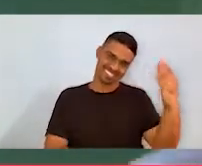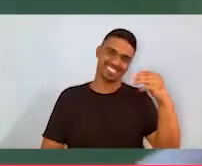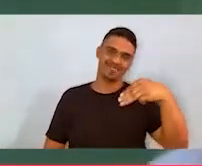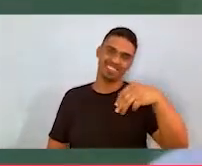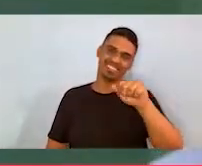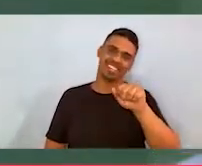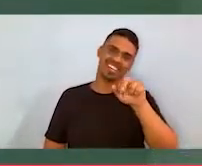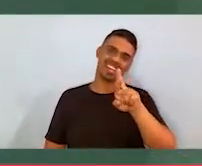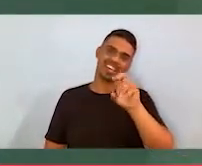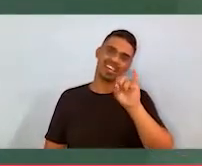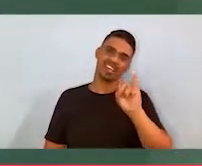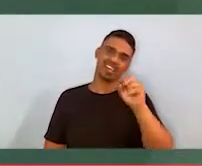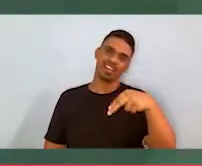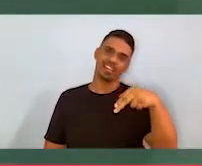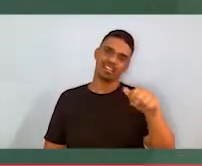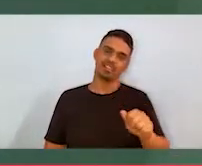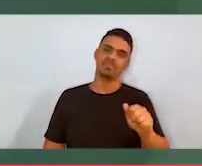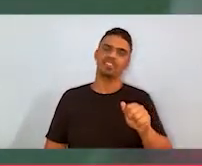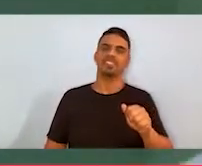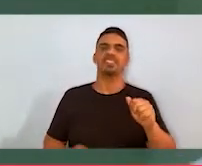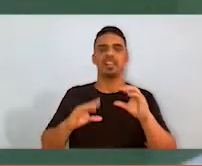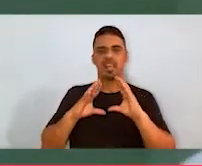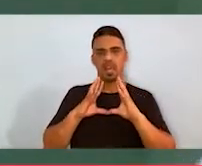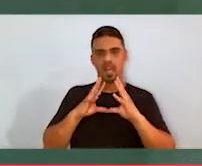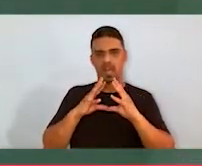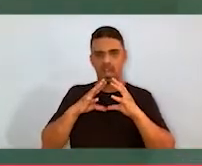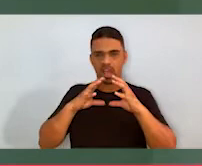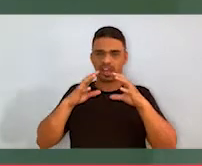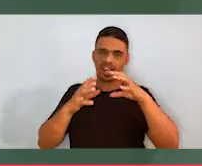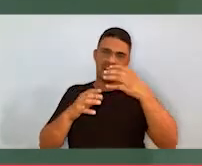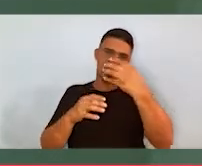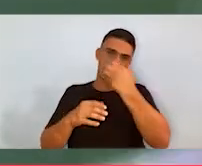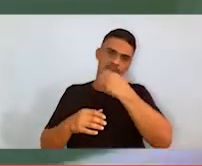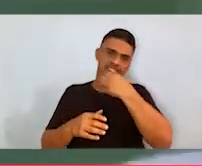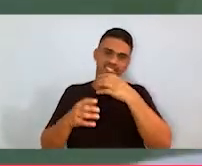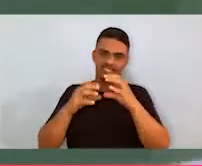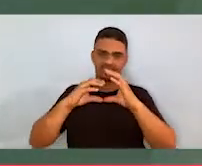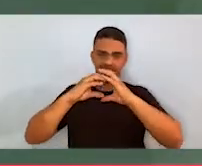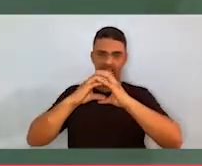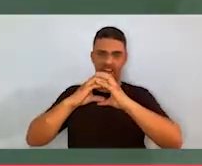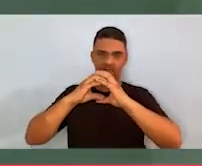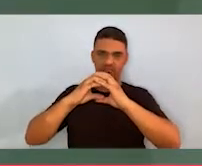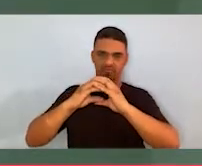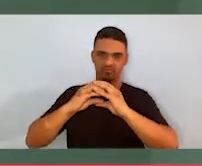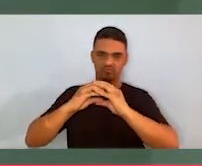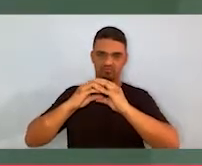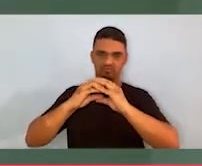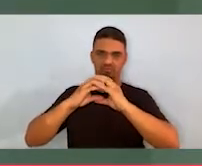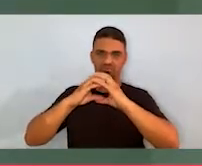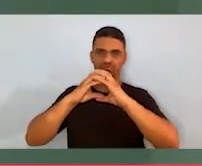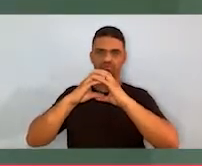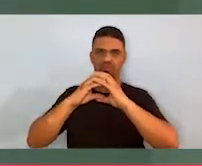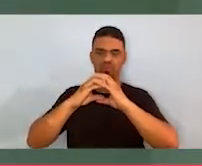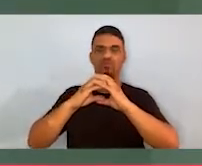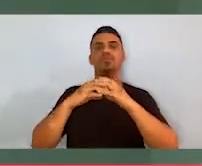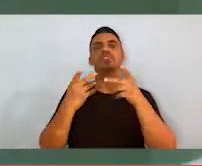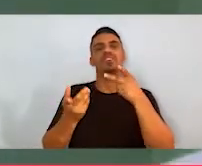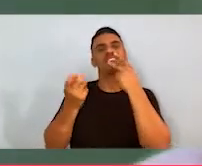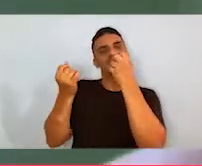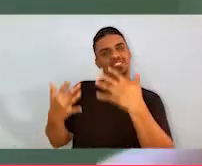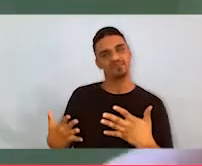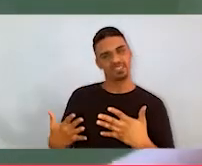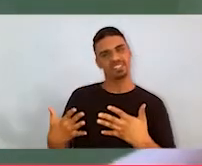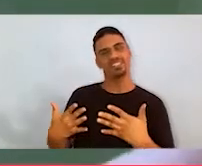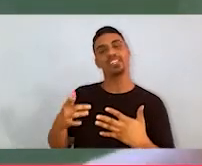Obrigada, Marina. Então, essa parte do amassadinho, do squish da maçã, é uma coisa assim, é aquilo que eu